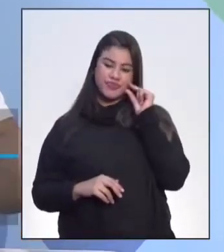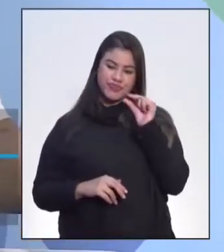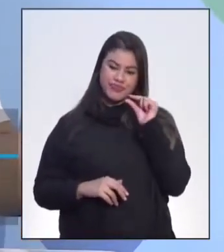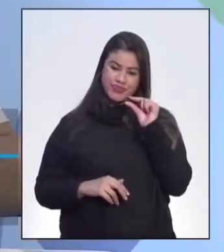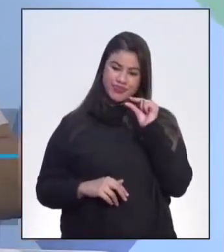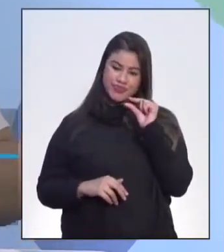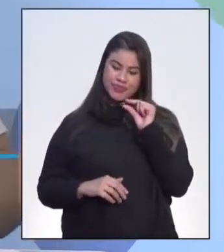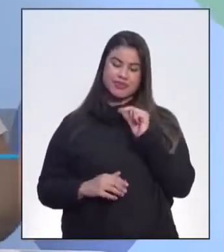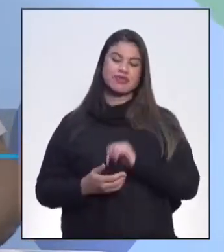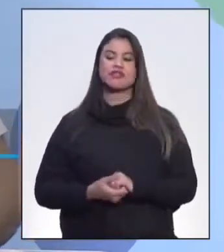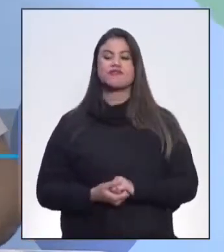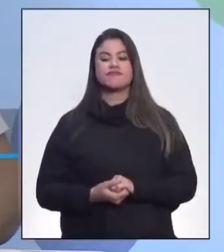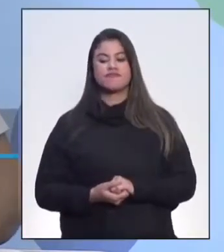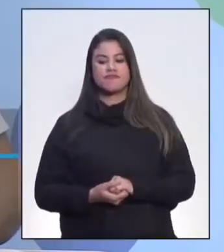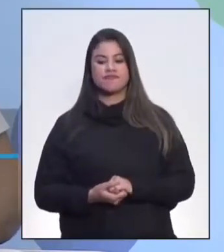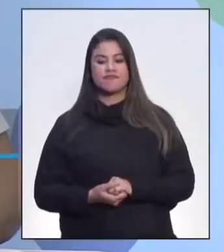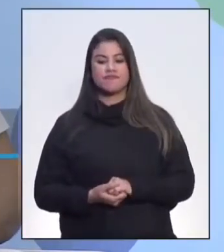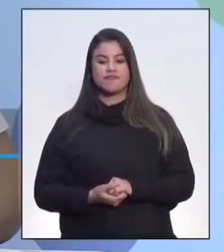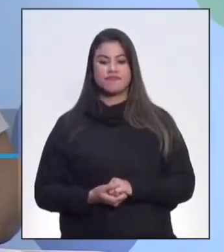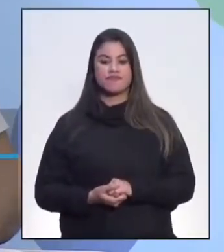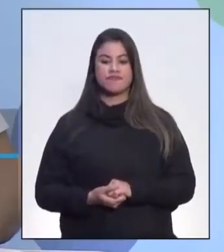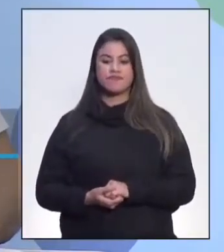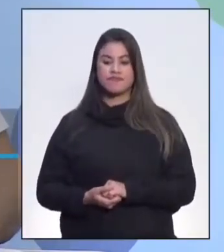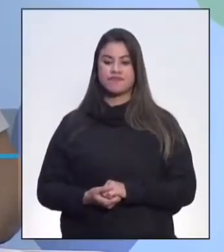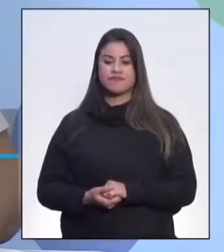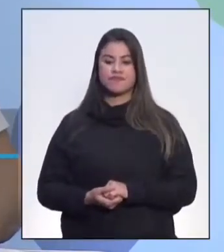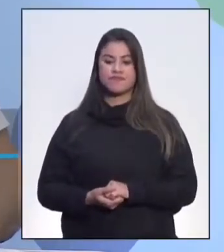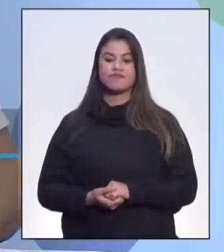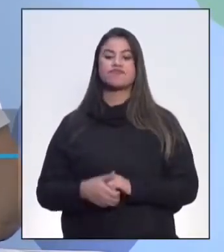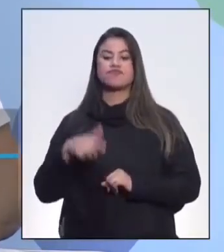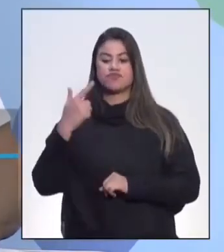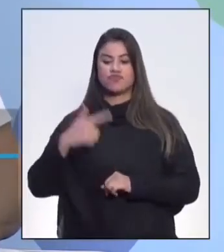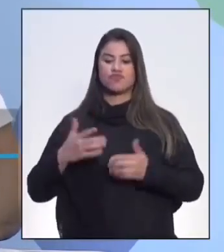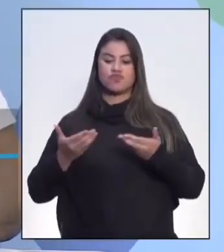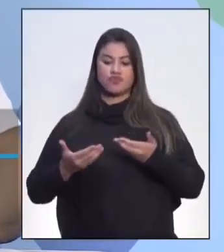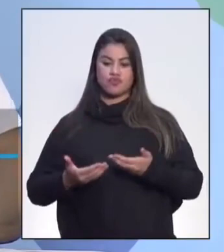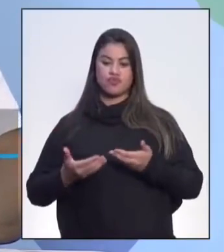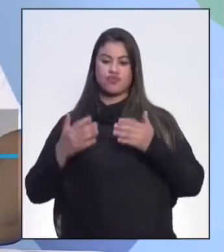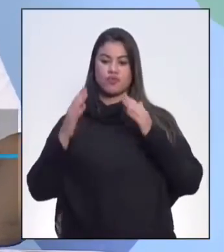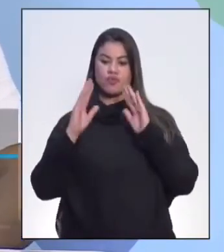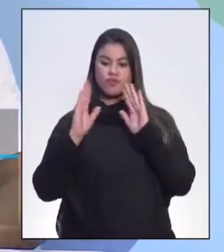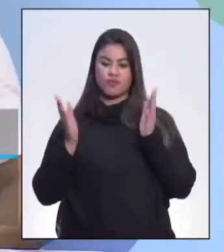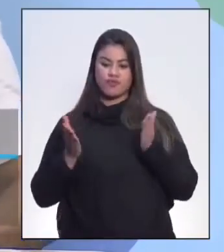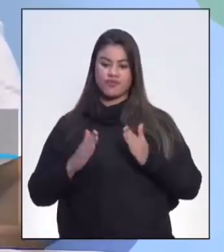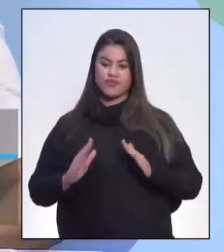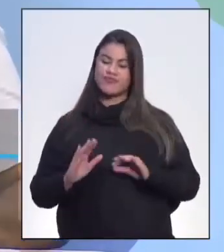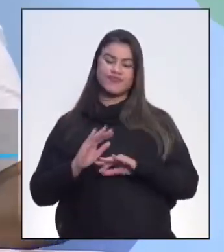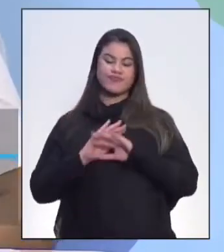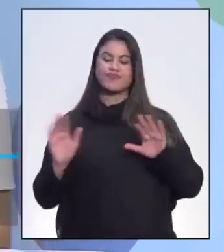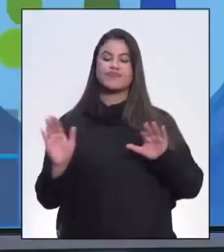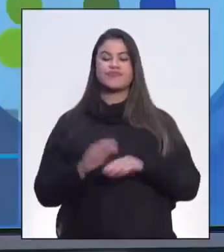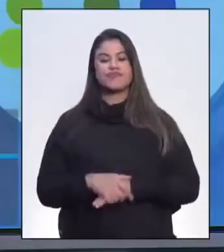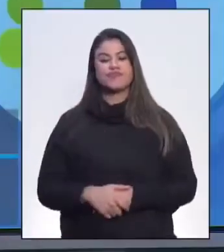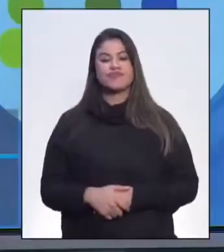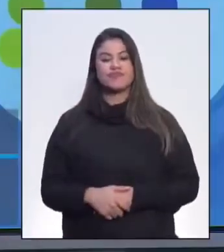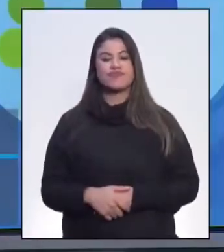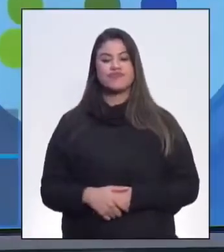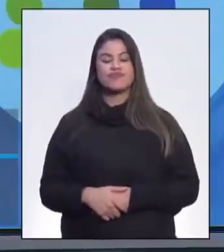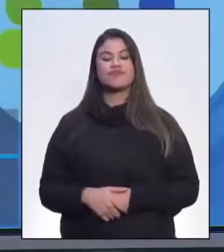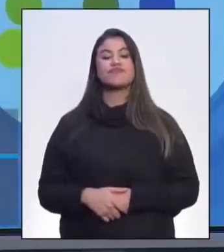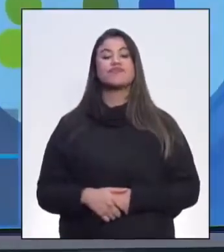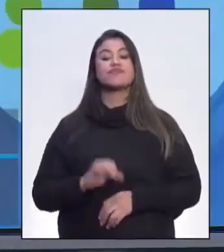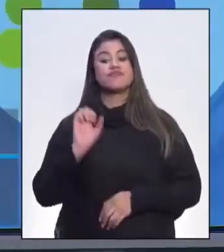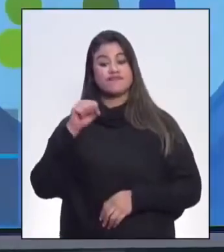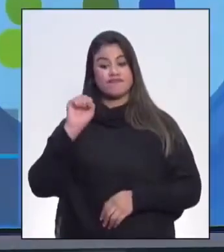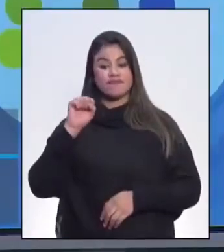mais grave, né? Mudanças no seio e na cintura, escreveu a Brenda, e é isso aí. Muito bem. Uma coisa que pouca